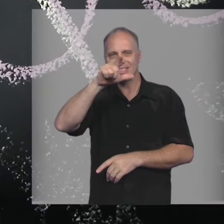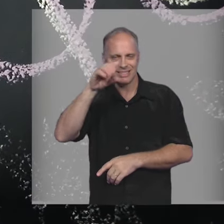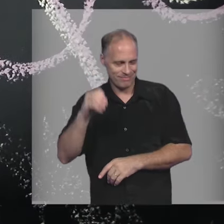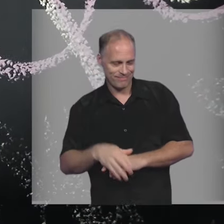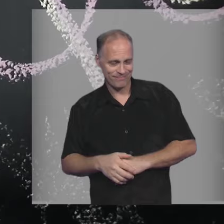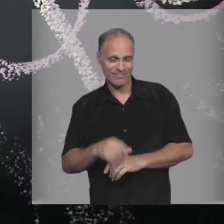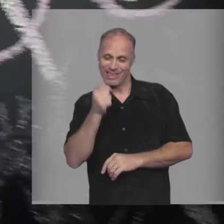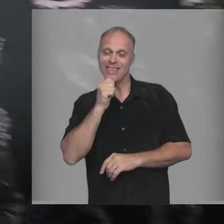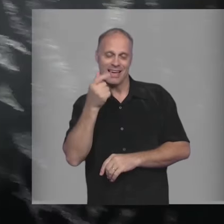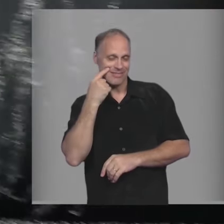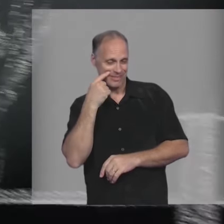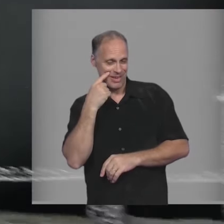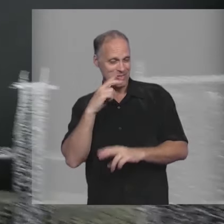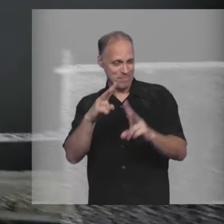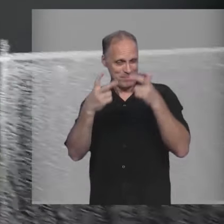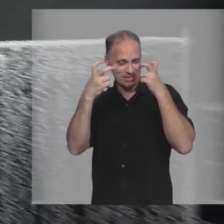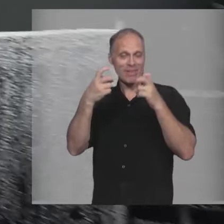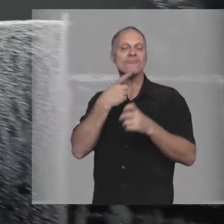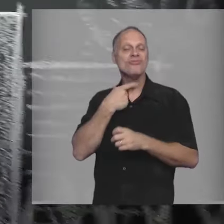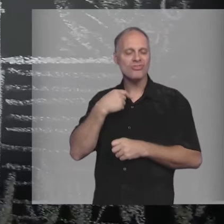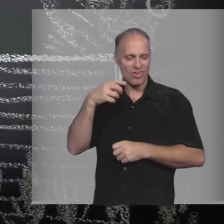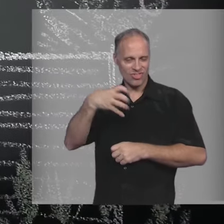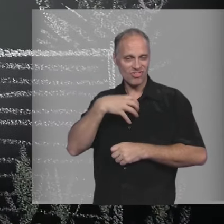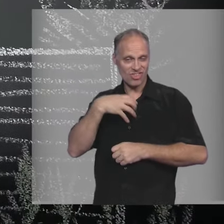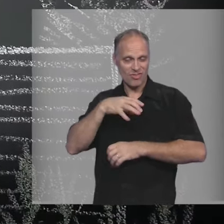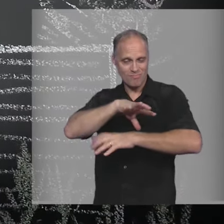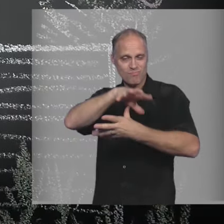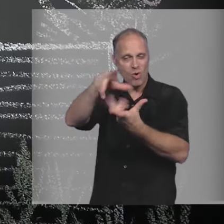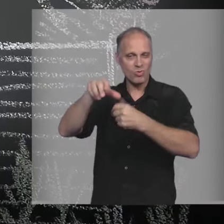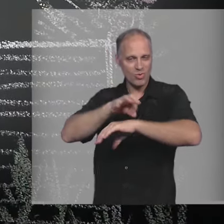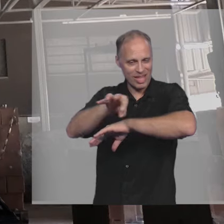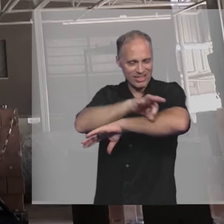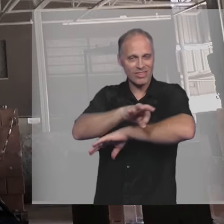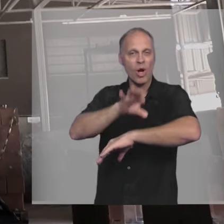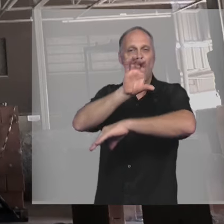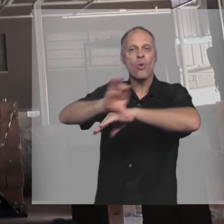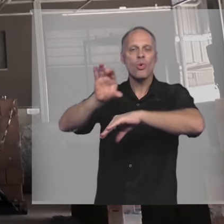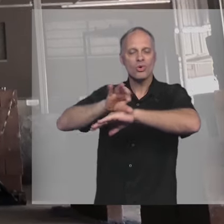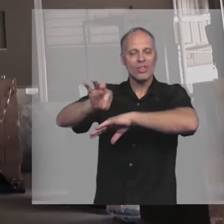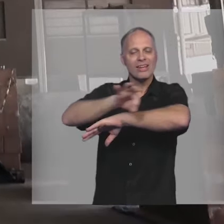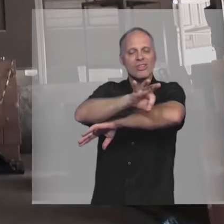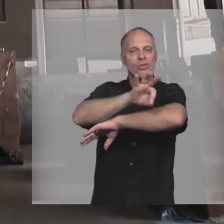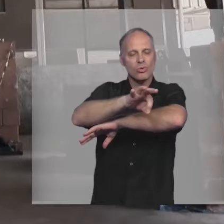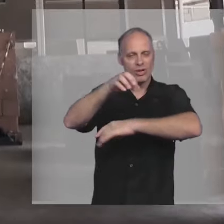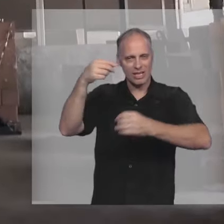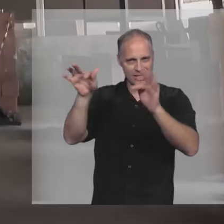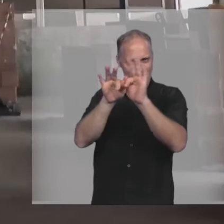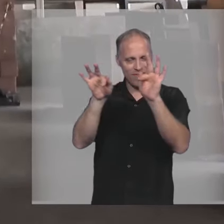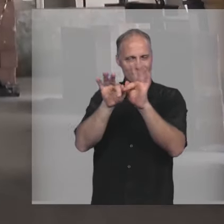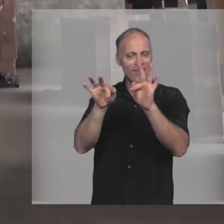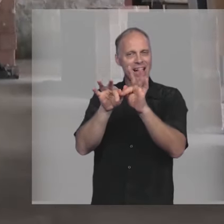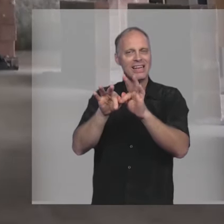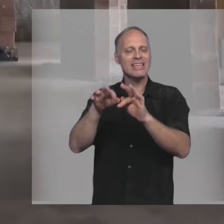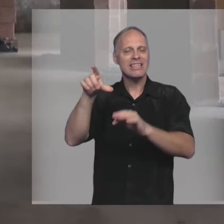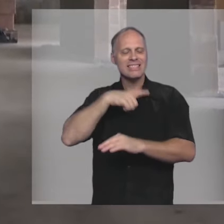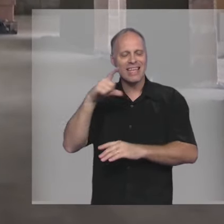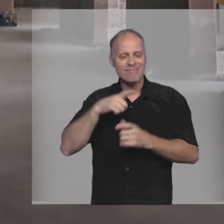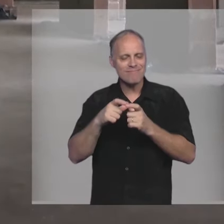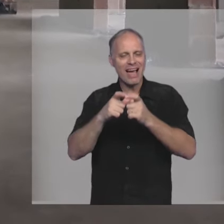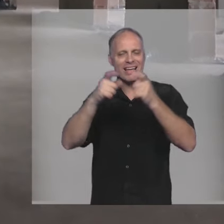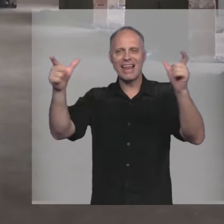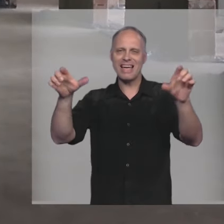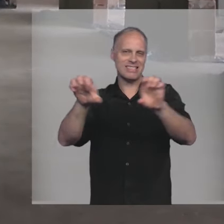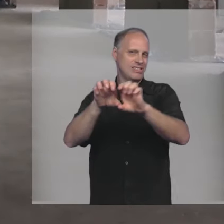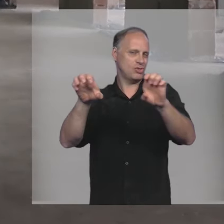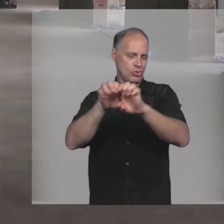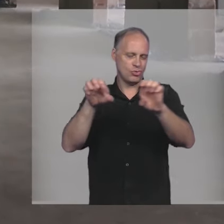patrimônio. E aí, conseguiu se enxergar nesse mundo arquitetônico? O curso de Arquitetura e Urbanismo da Universidade Fevale tem